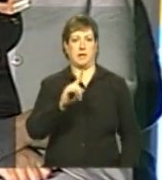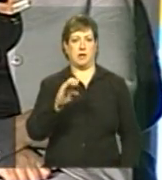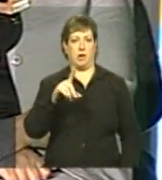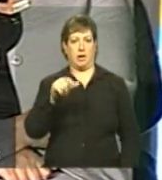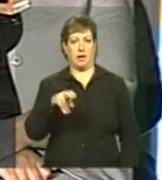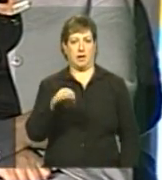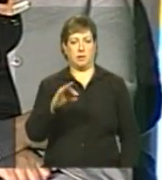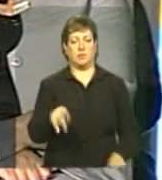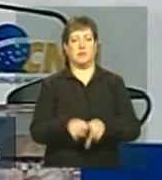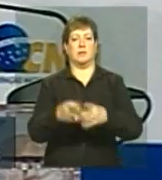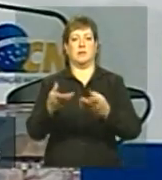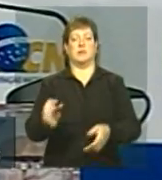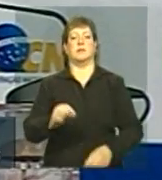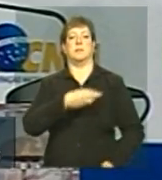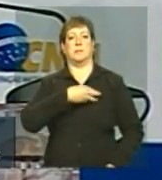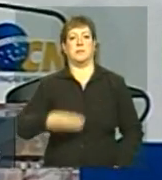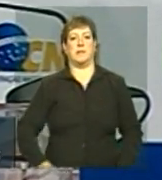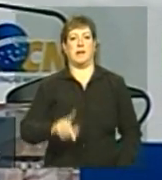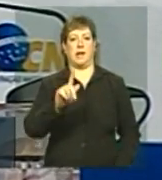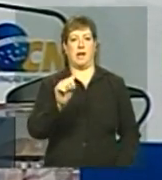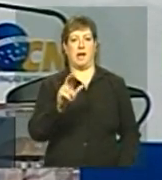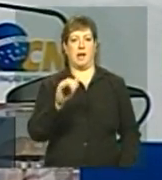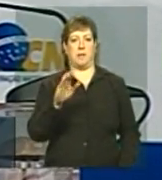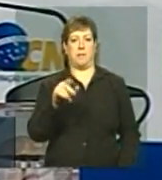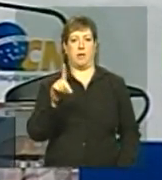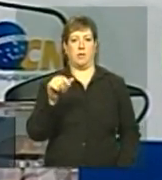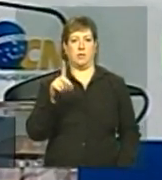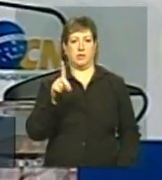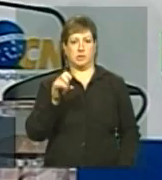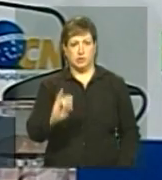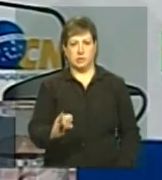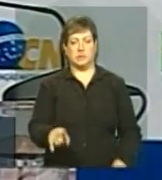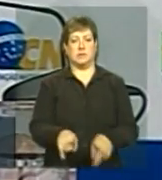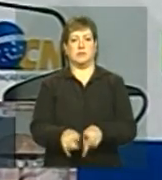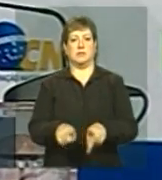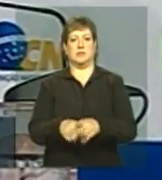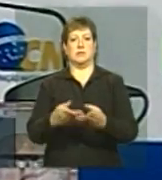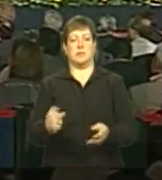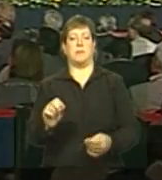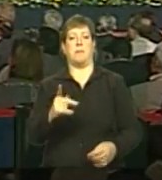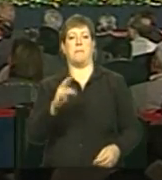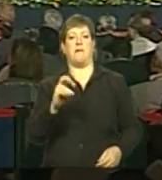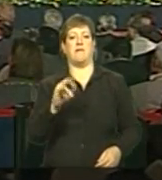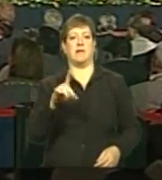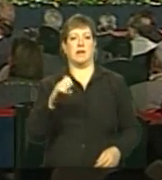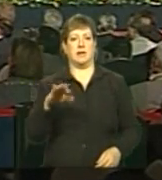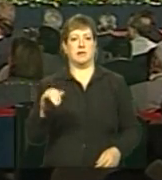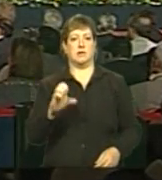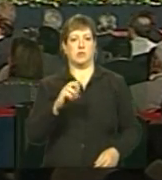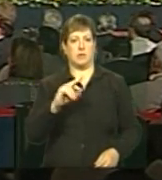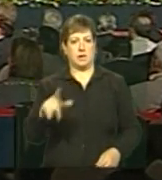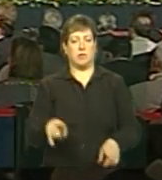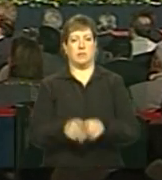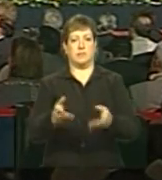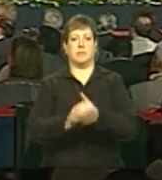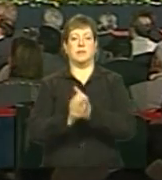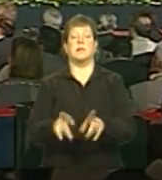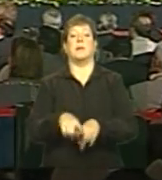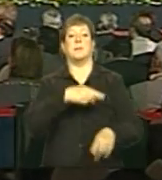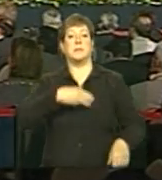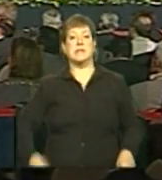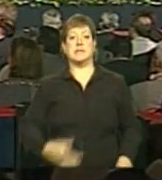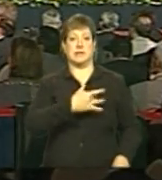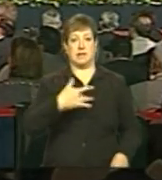o ministro Garibaldi Alves, da Previdência Social, o ministro Alexandre Padilha, da Saúde, o